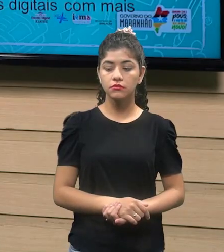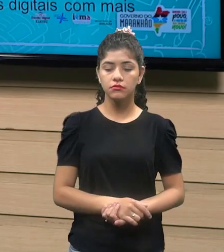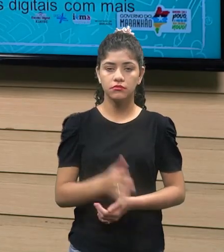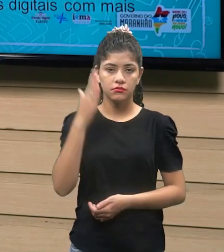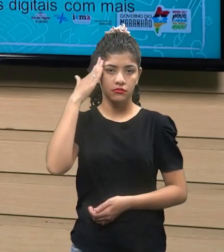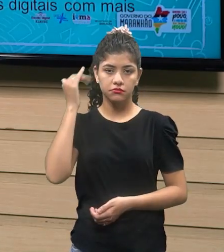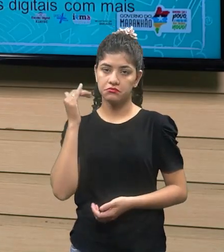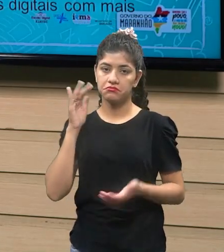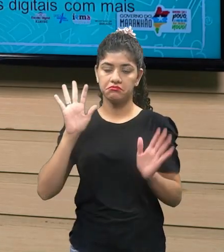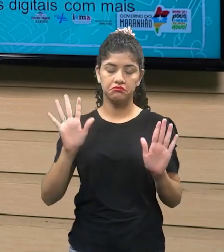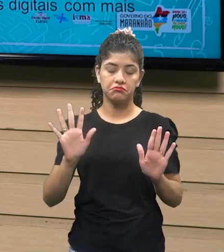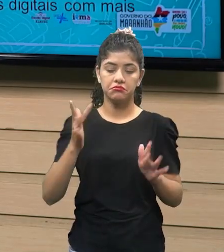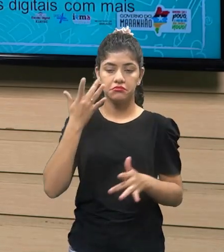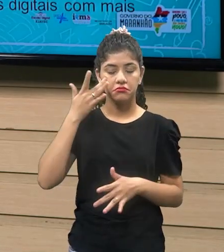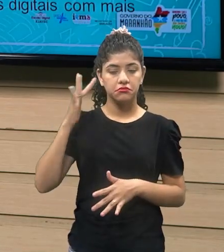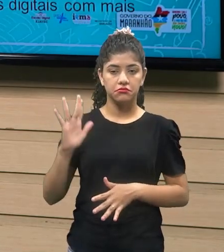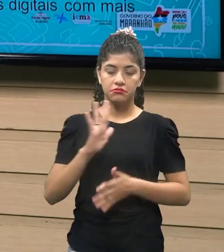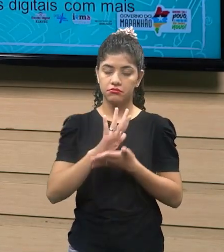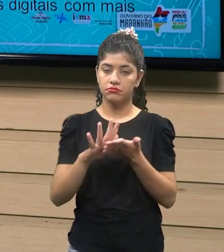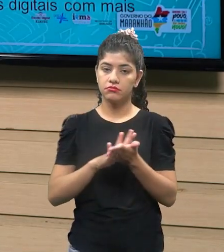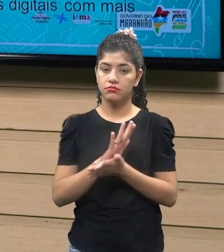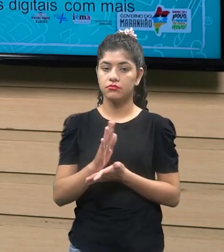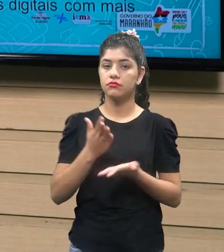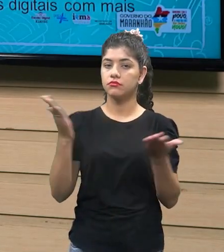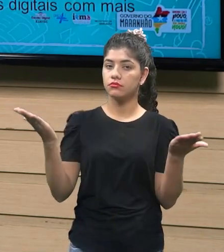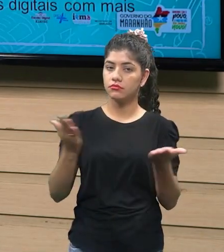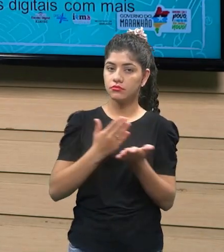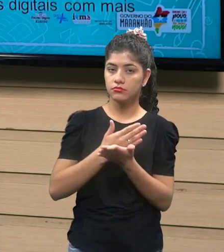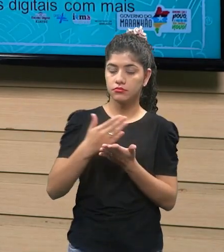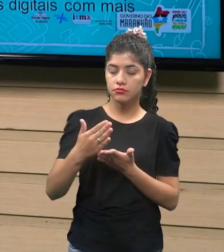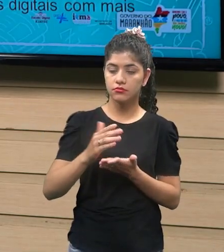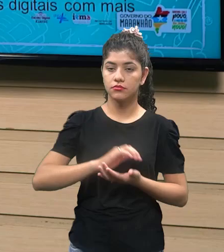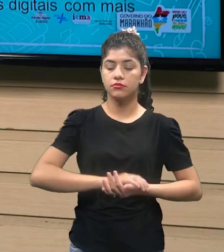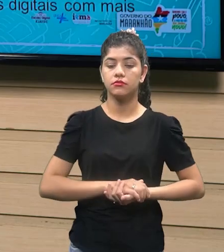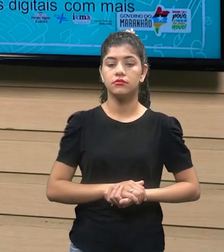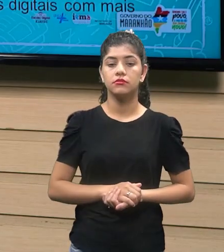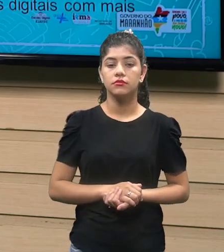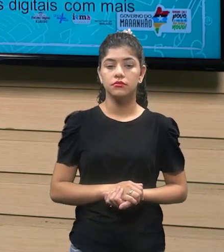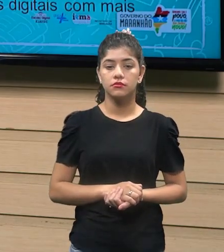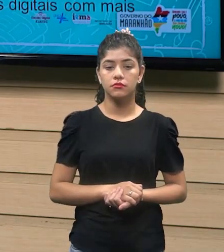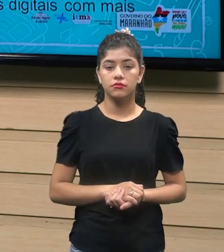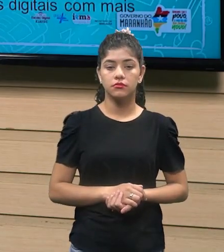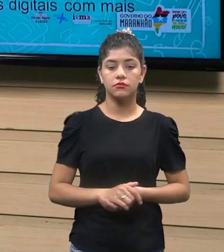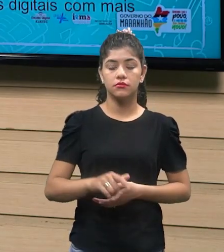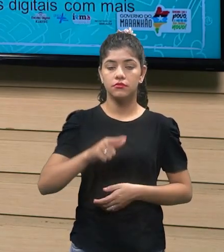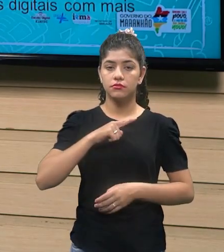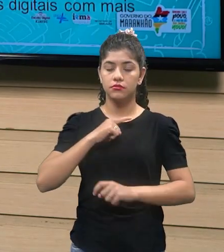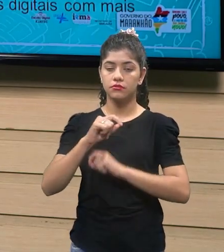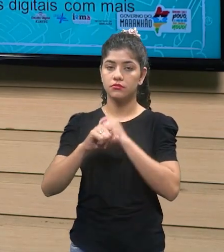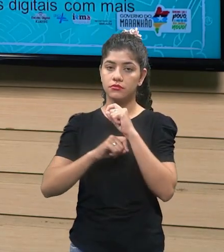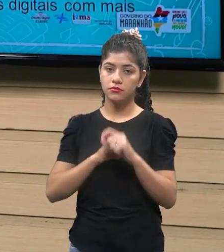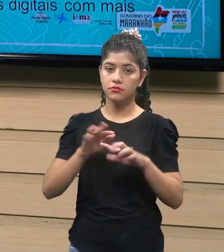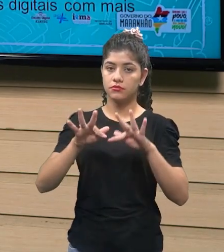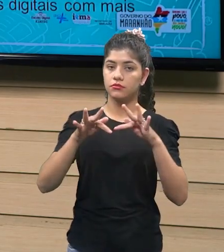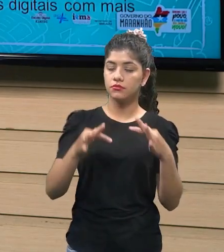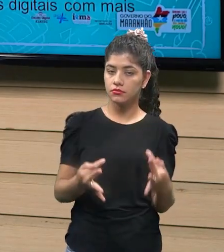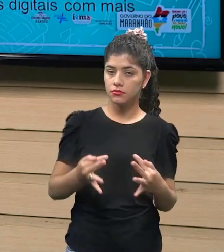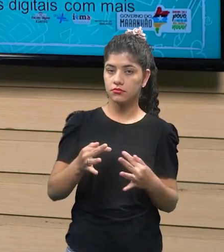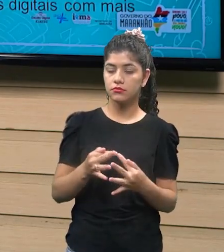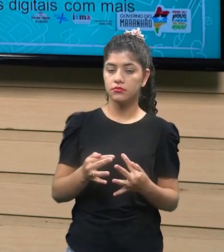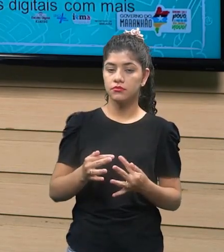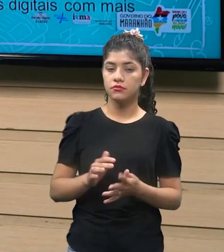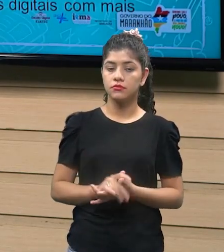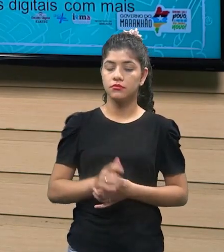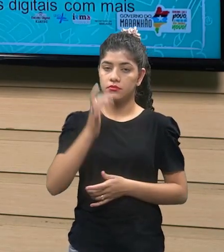conceitualmente, é uma ótima forma de você iniciar o Scratch. Tá? Ele tem uma forma bem simplificada